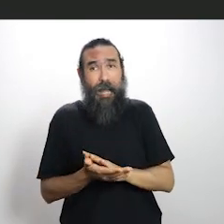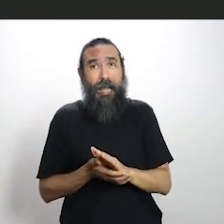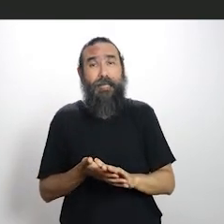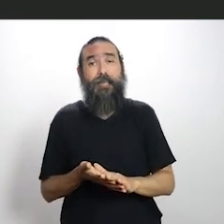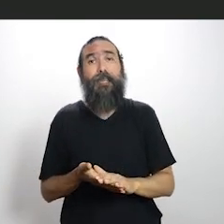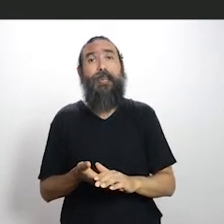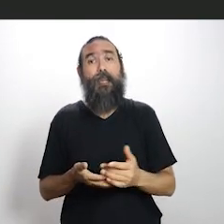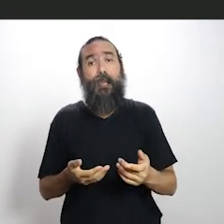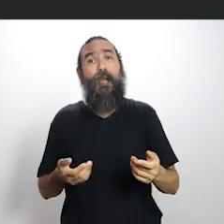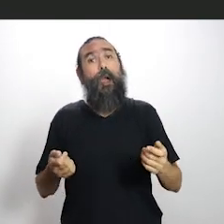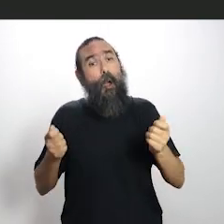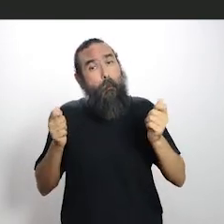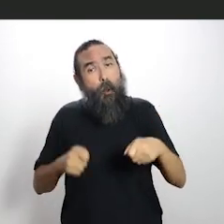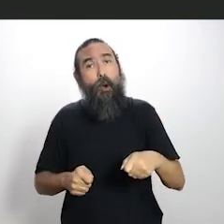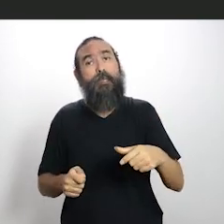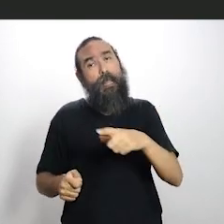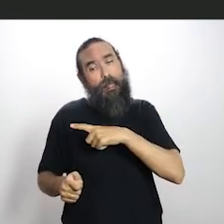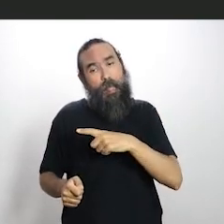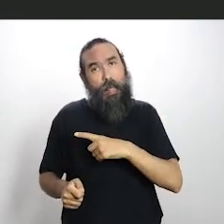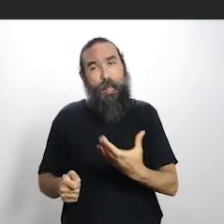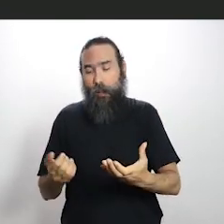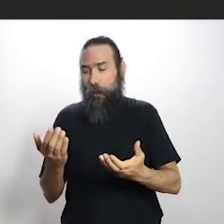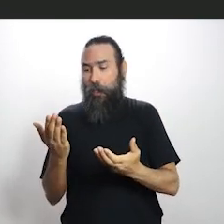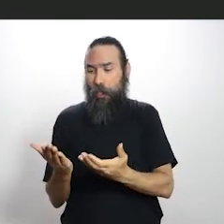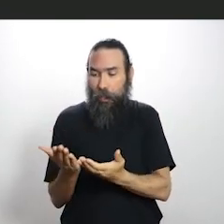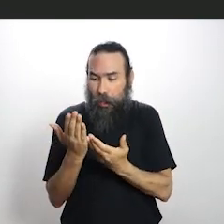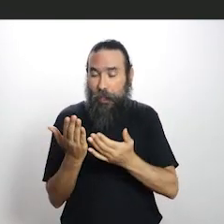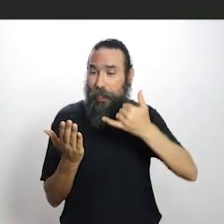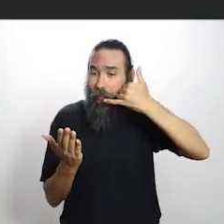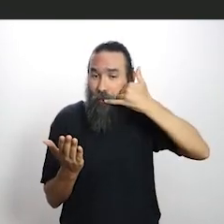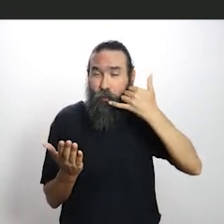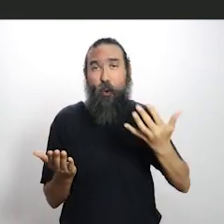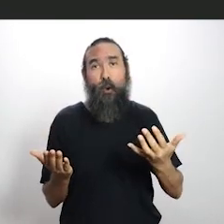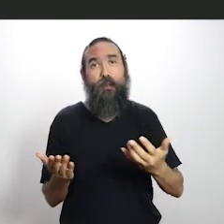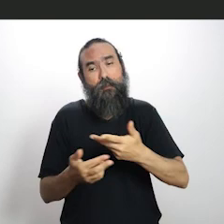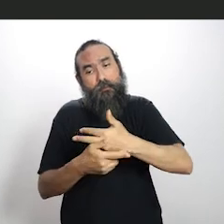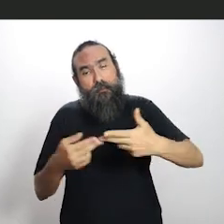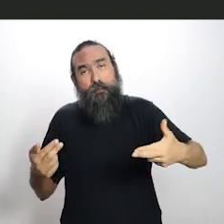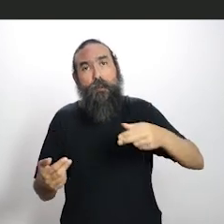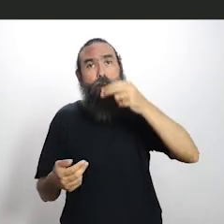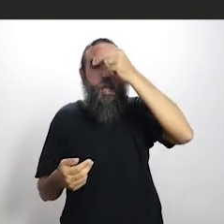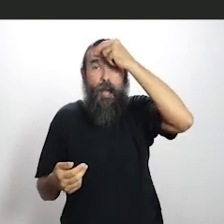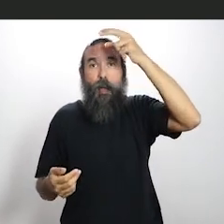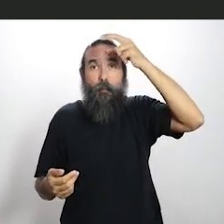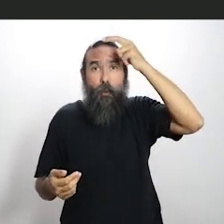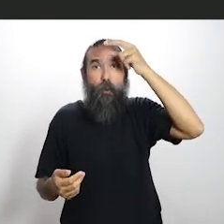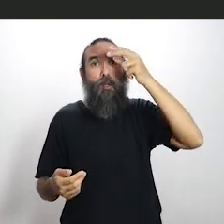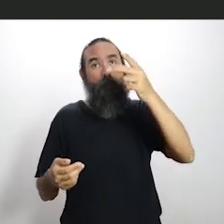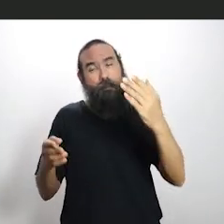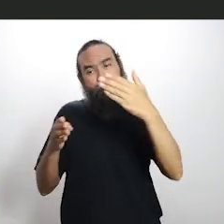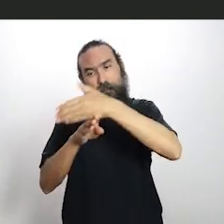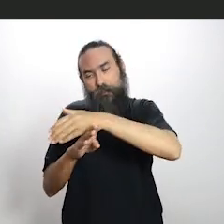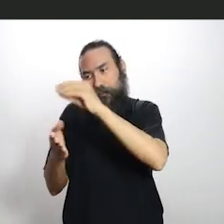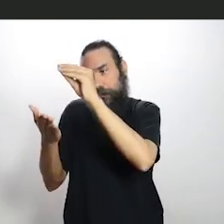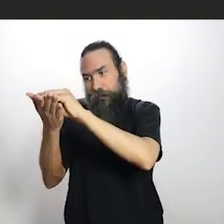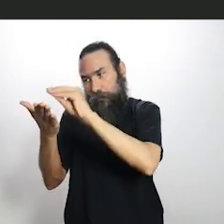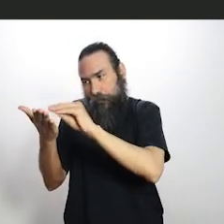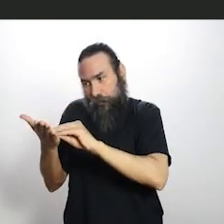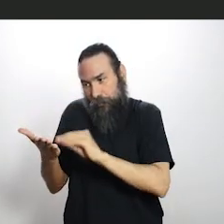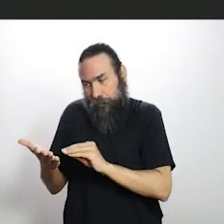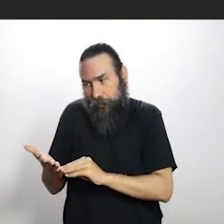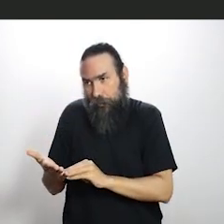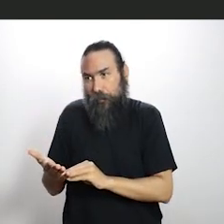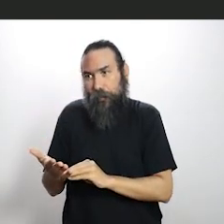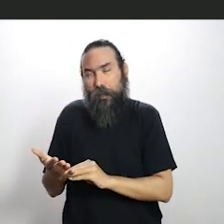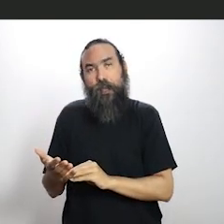me deixo à disposição estou à disposição para dialogar conversar estamos aí com o nosso e-mail queria muito